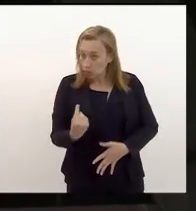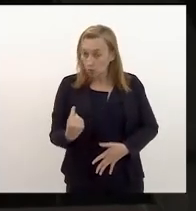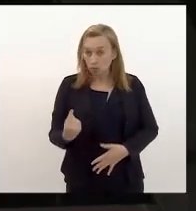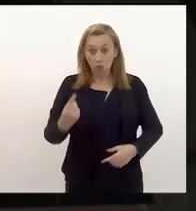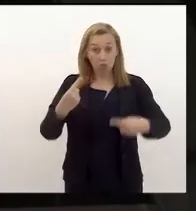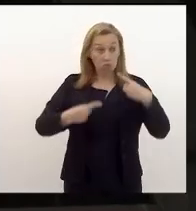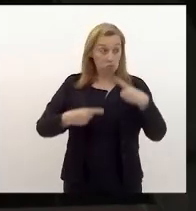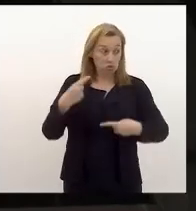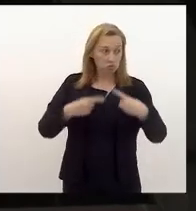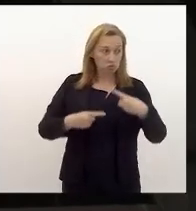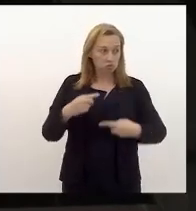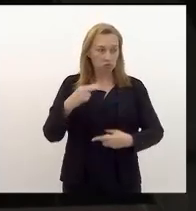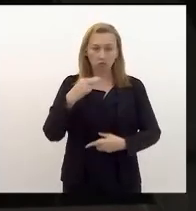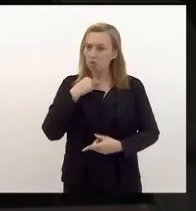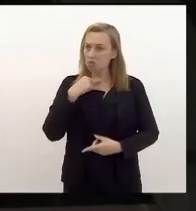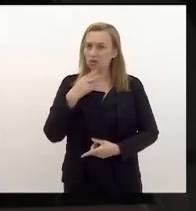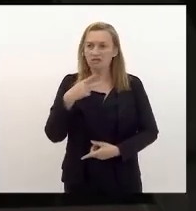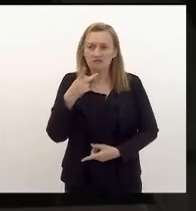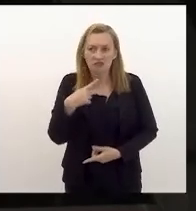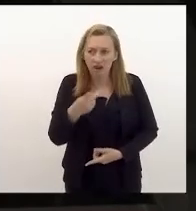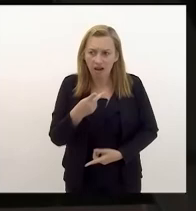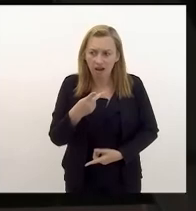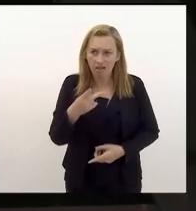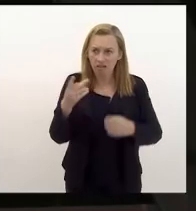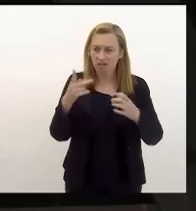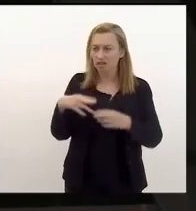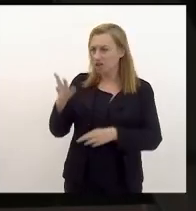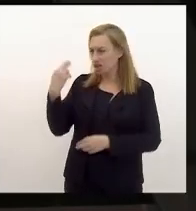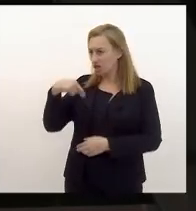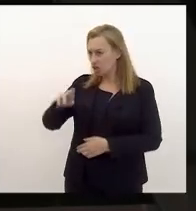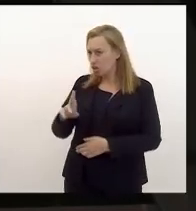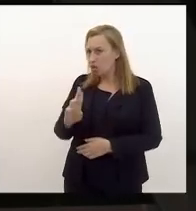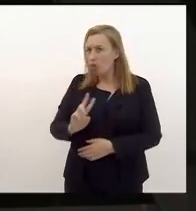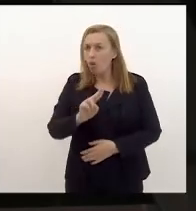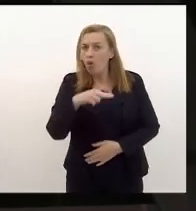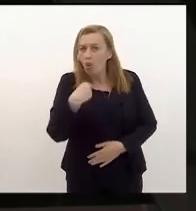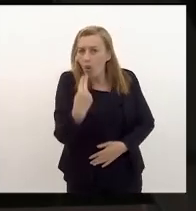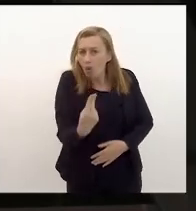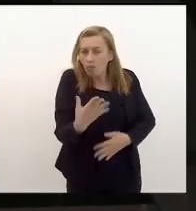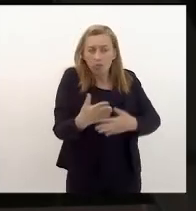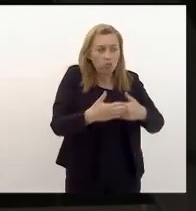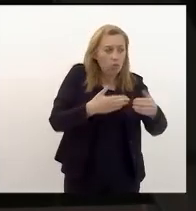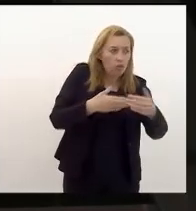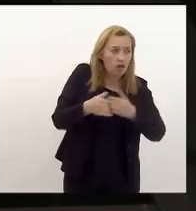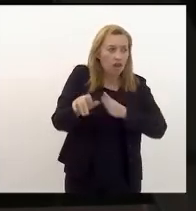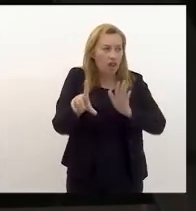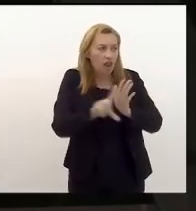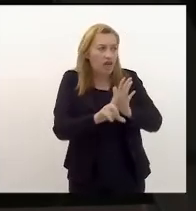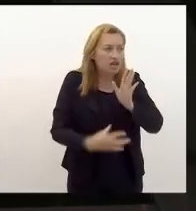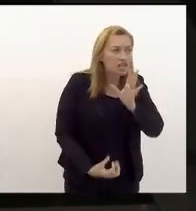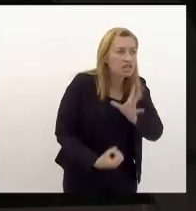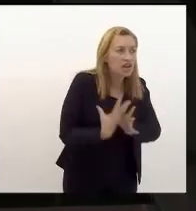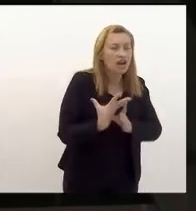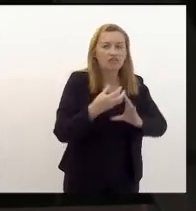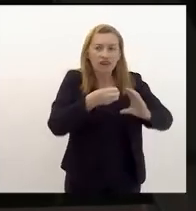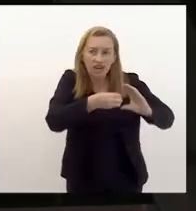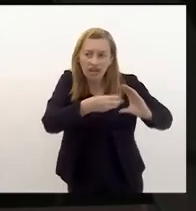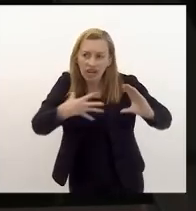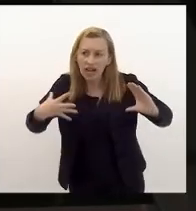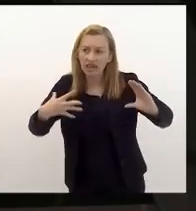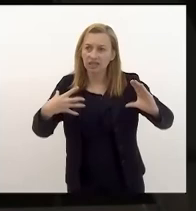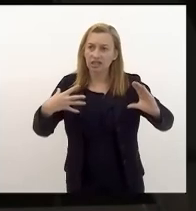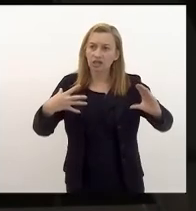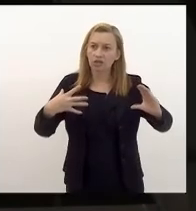não possa falar de religião, nem fazer qualquer lei que venha caracterizar